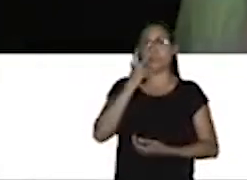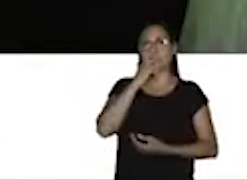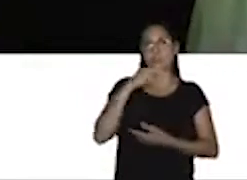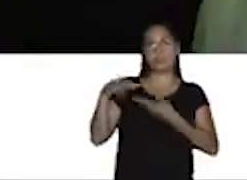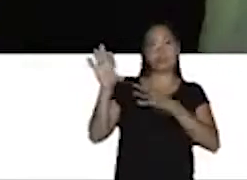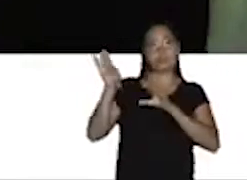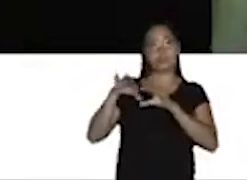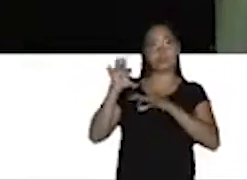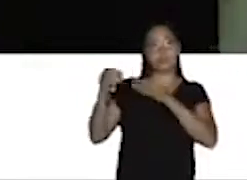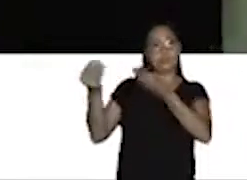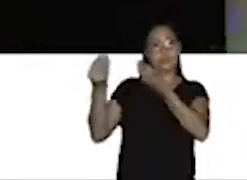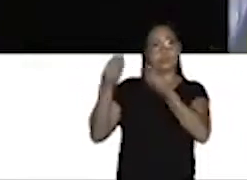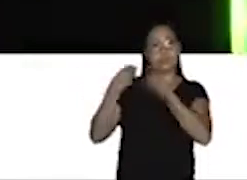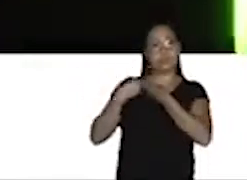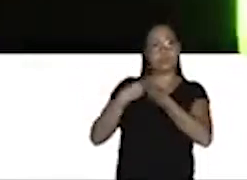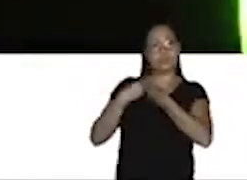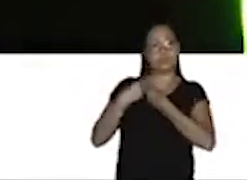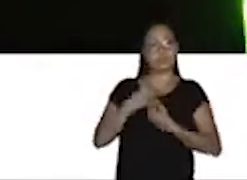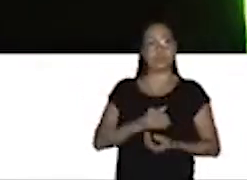presente.